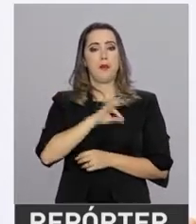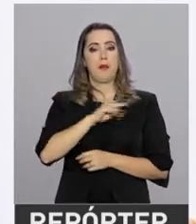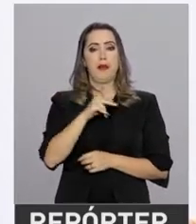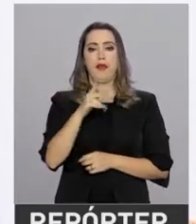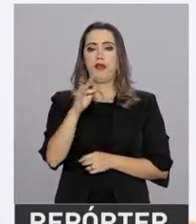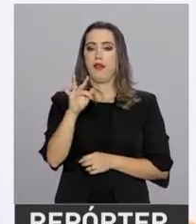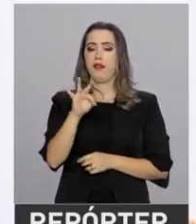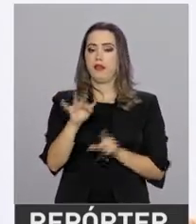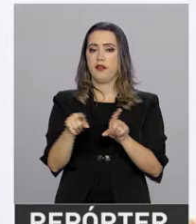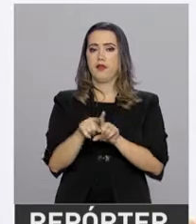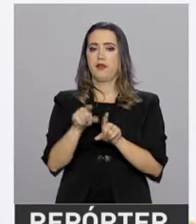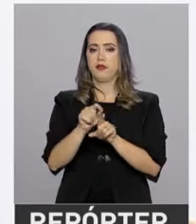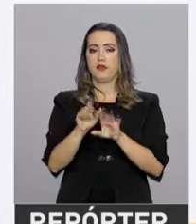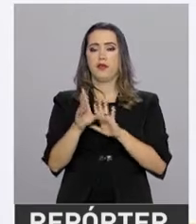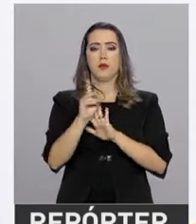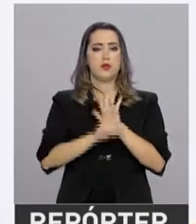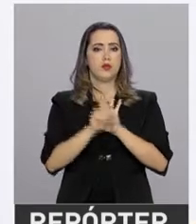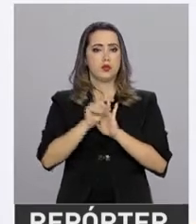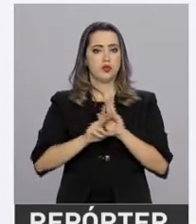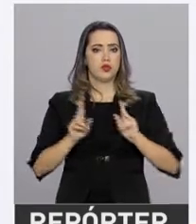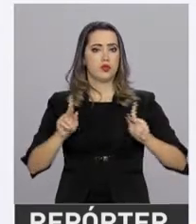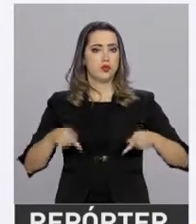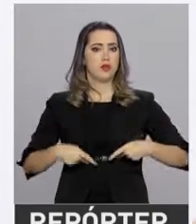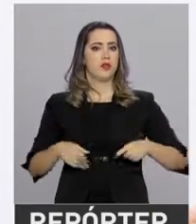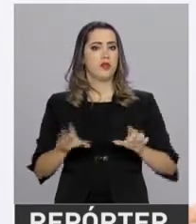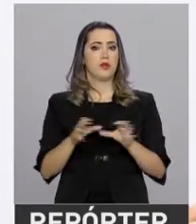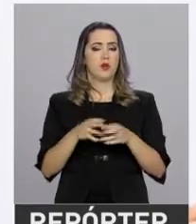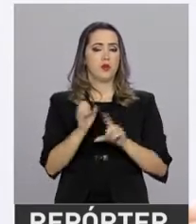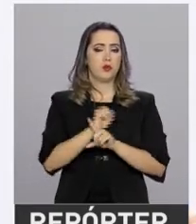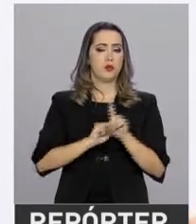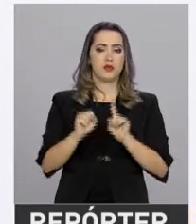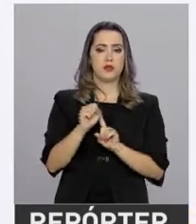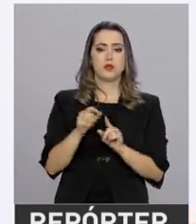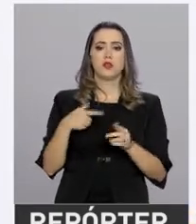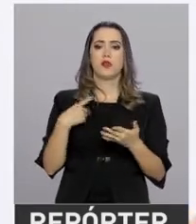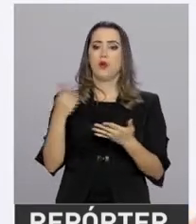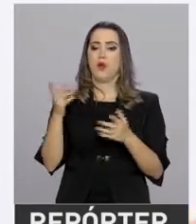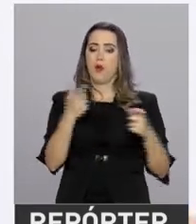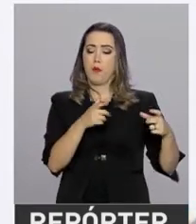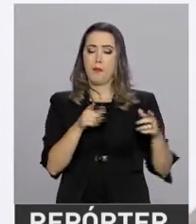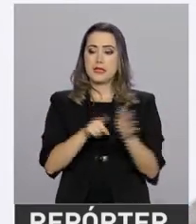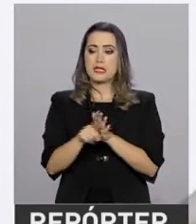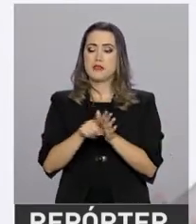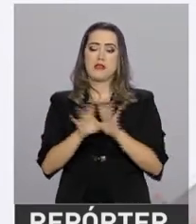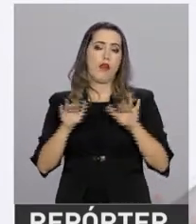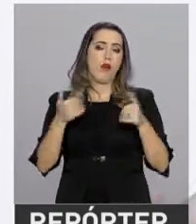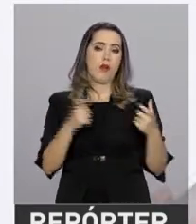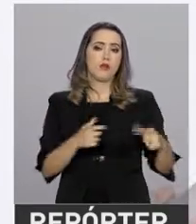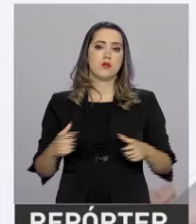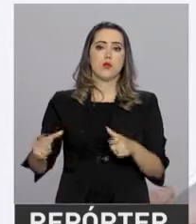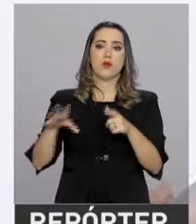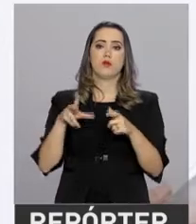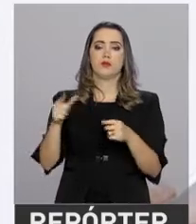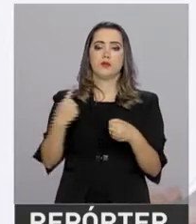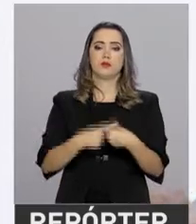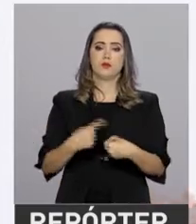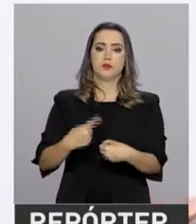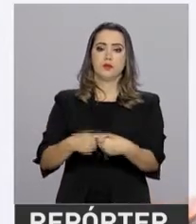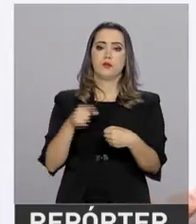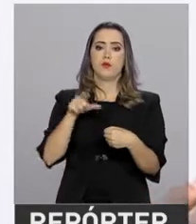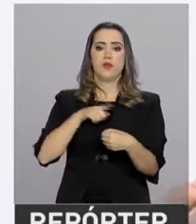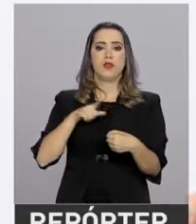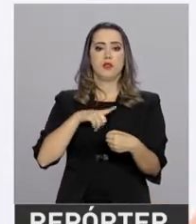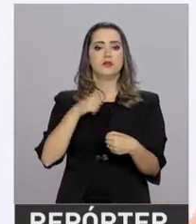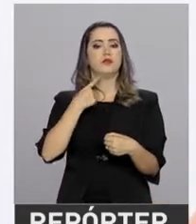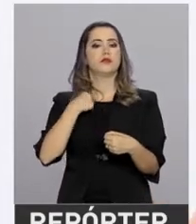Adolescente e da Childhood Brasil, que é da sociedade civil organizada, levar essa metodologia do mapear para os estados. Para aqueles estados que